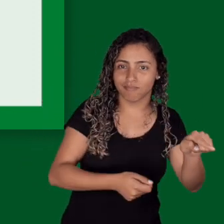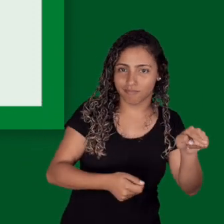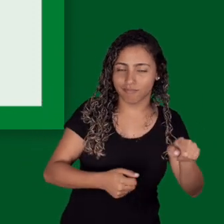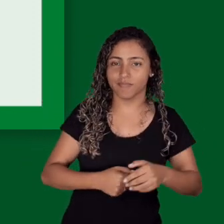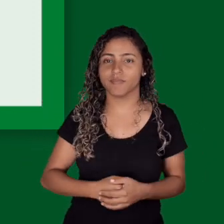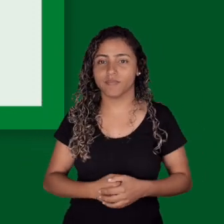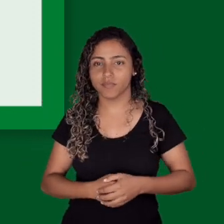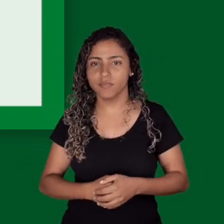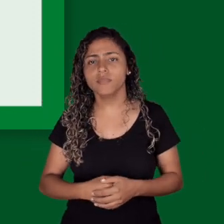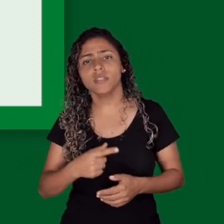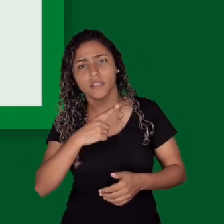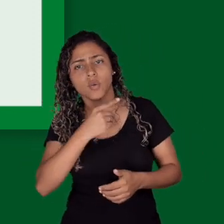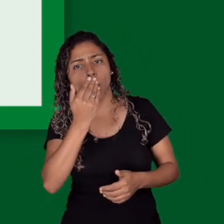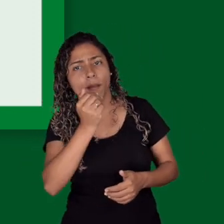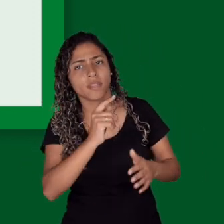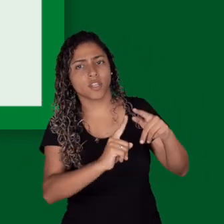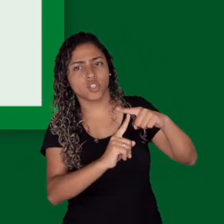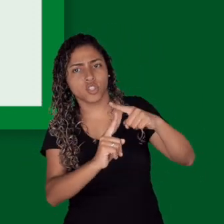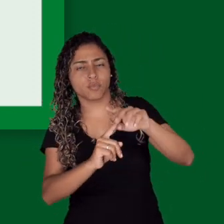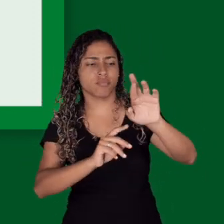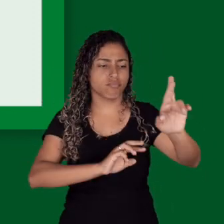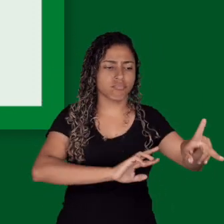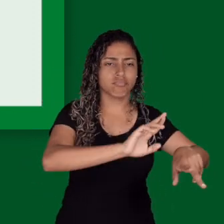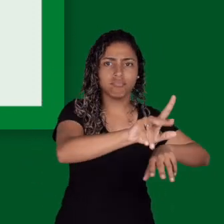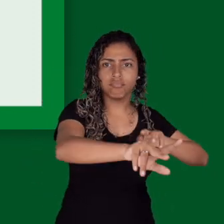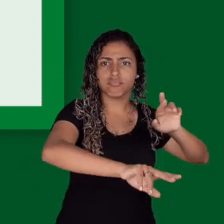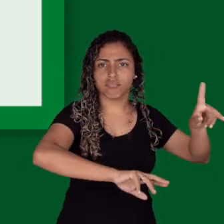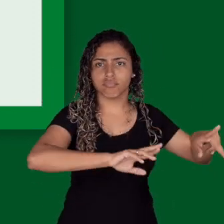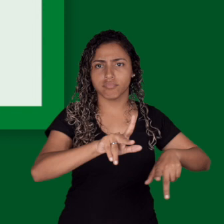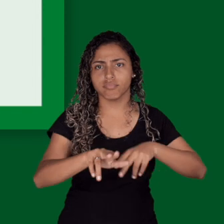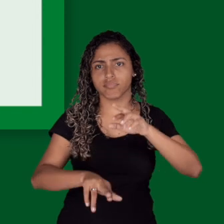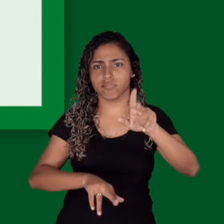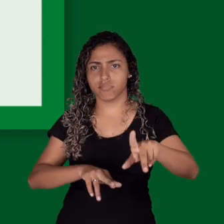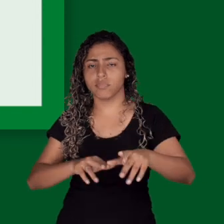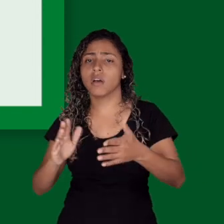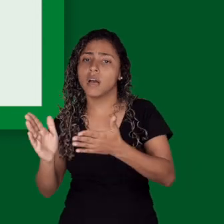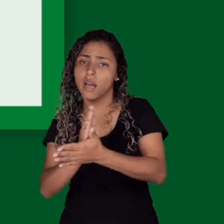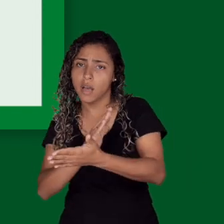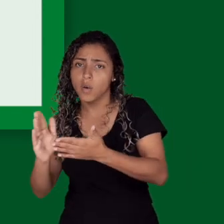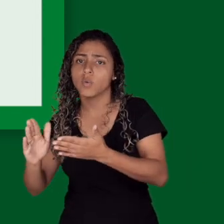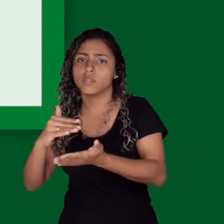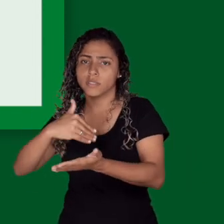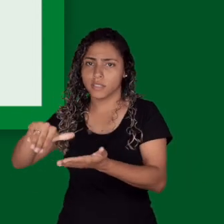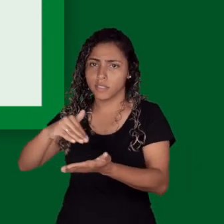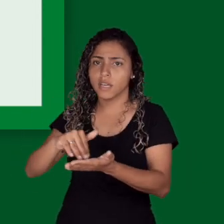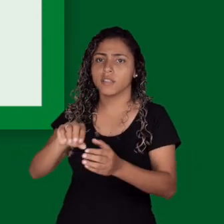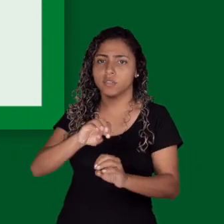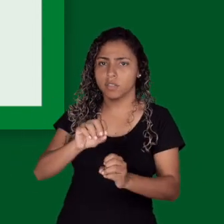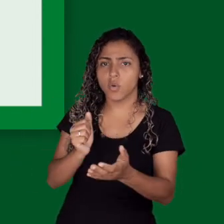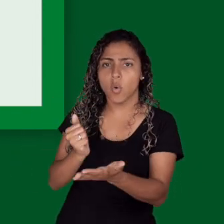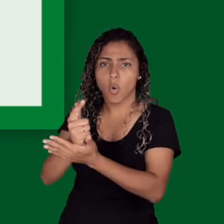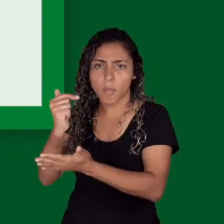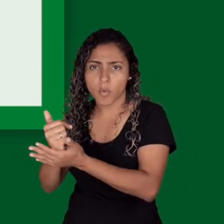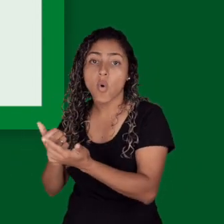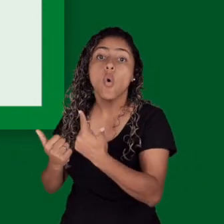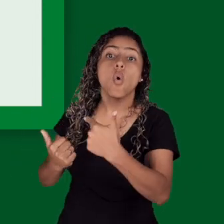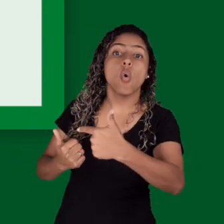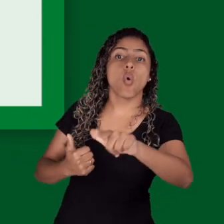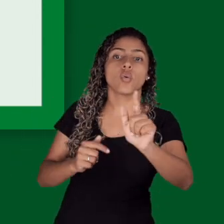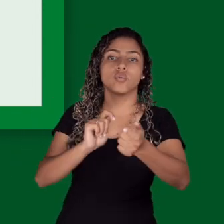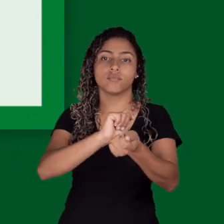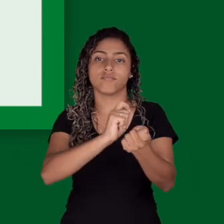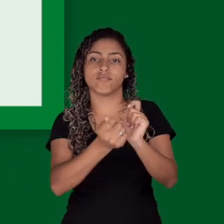A gente oferta alguns gêneros diferenciados que não estão dentro do escopo dos alimentos que são adquiridos pela Secretaria de Educação. Então a gente